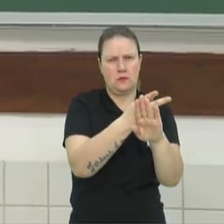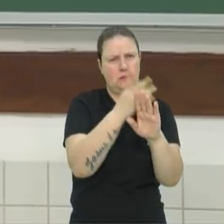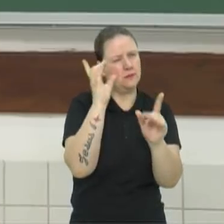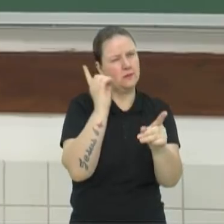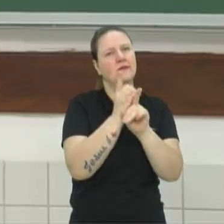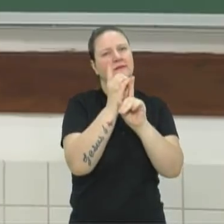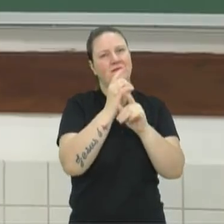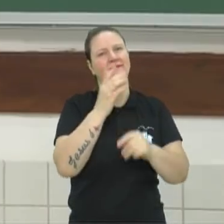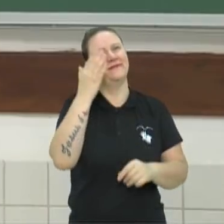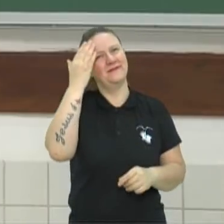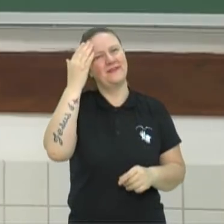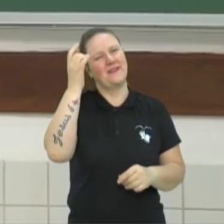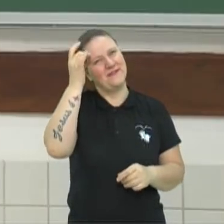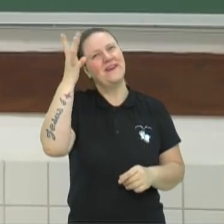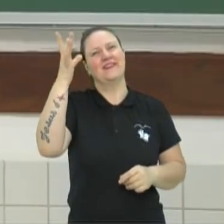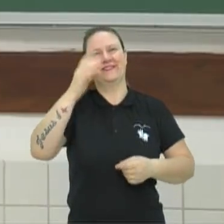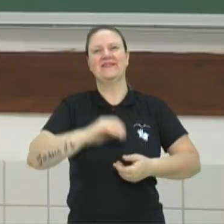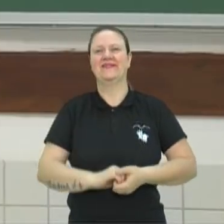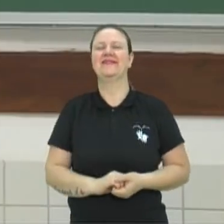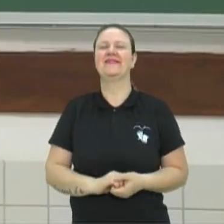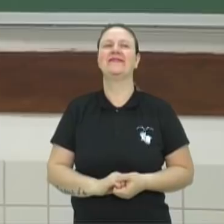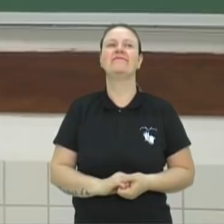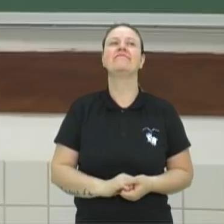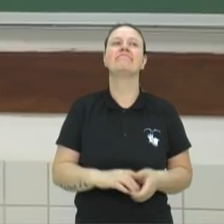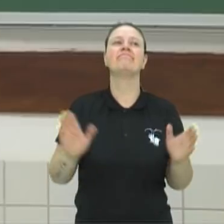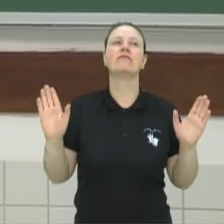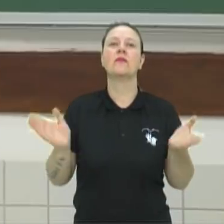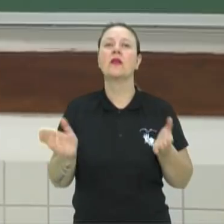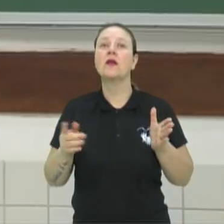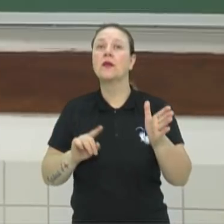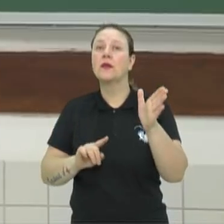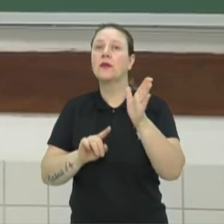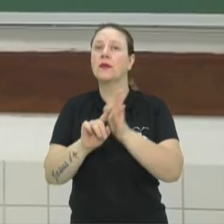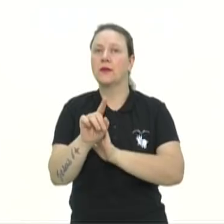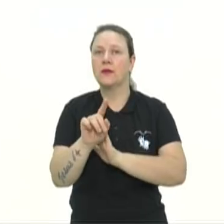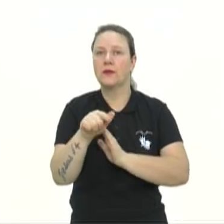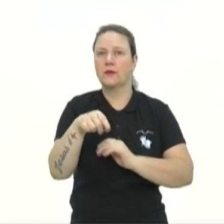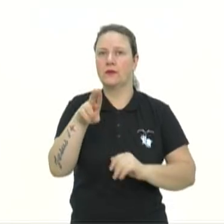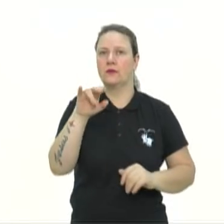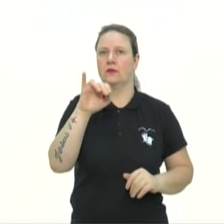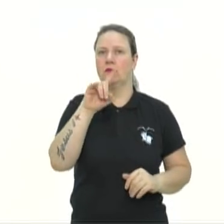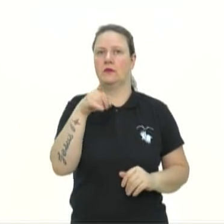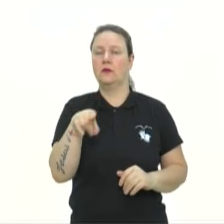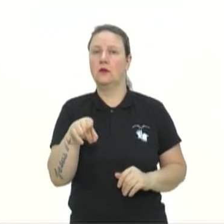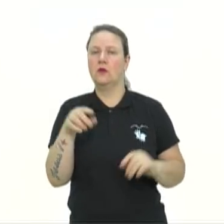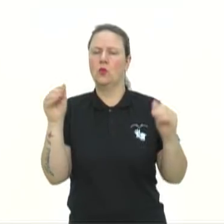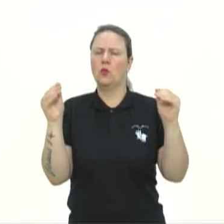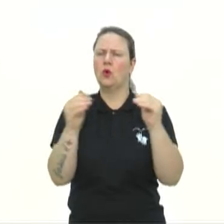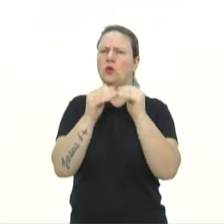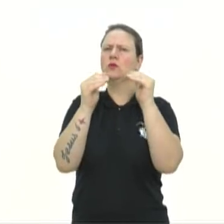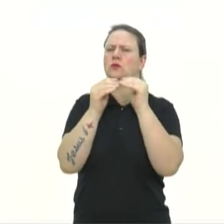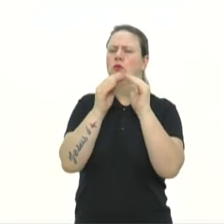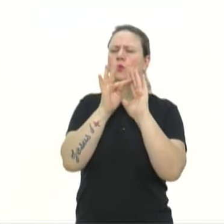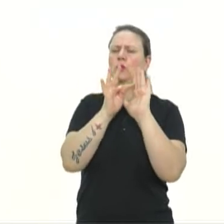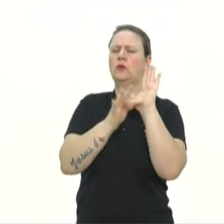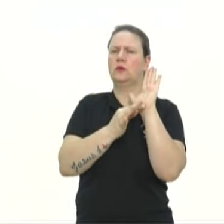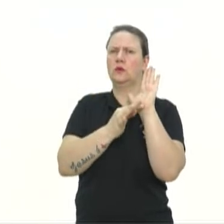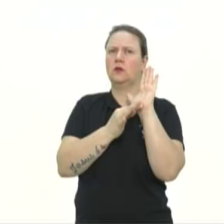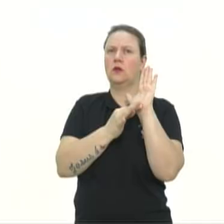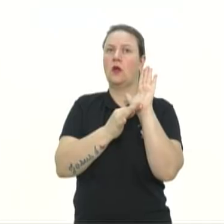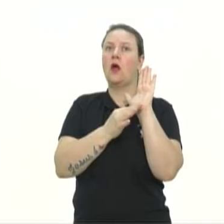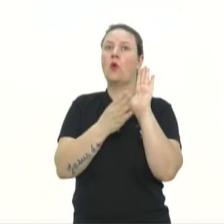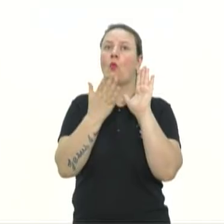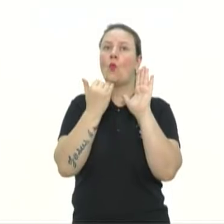ok? Vamos ver então? Nós temos aqui um quiz. De acordo com o texto, o consumo de sal. Letra